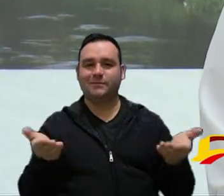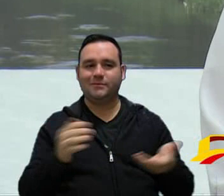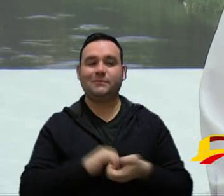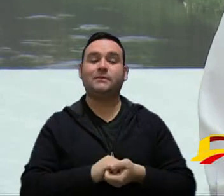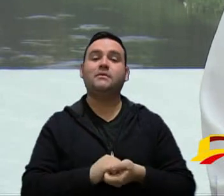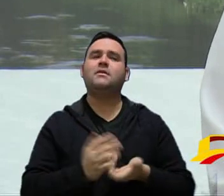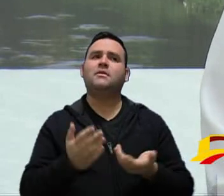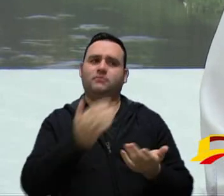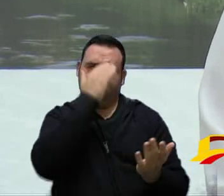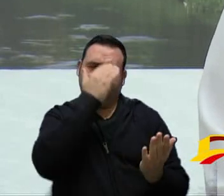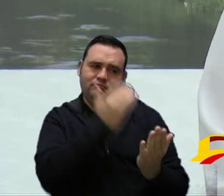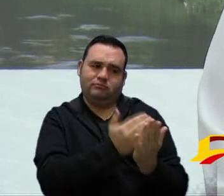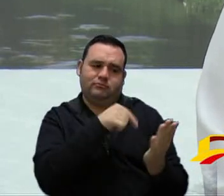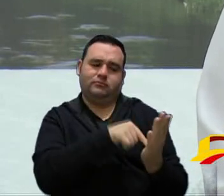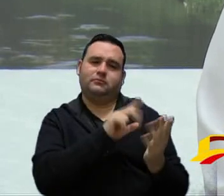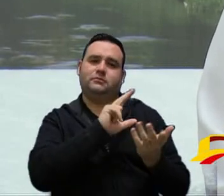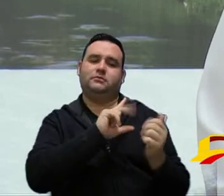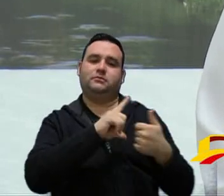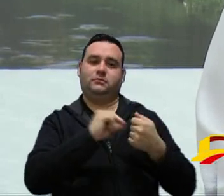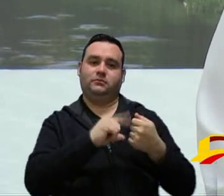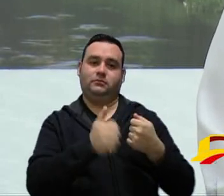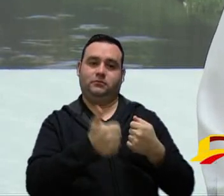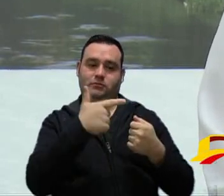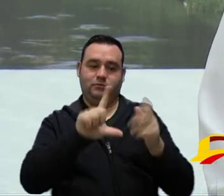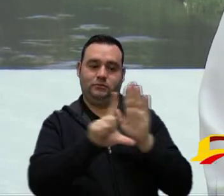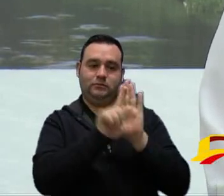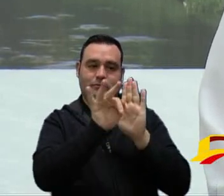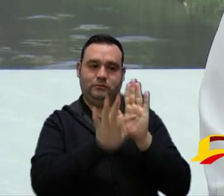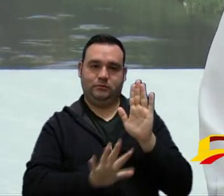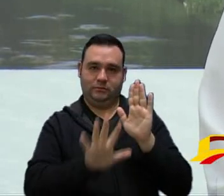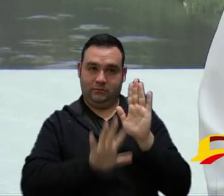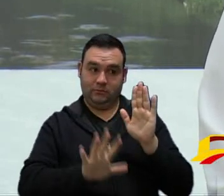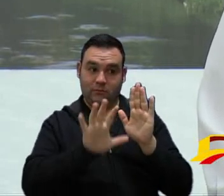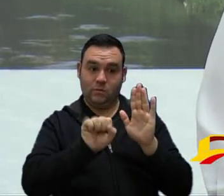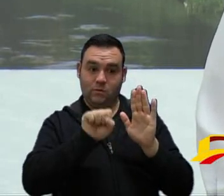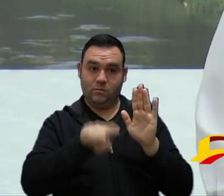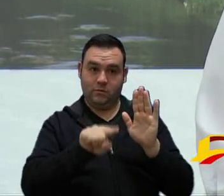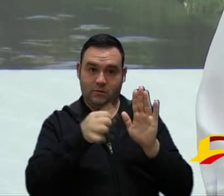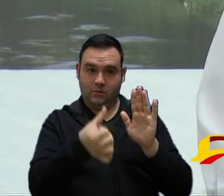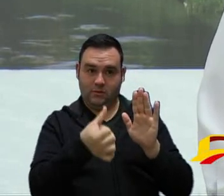todos conforme determina o artigo 12 da lei federal